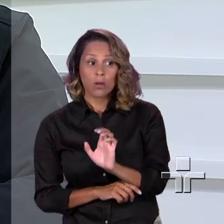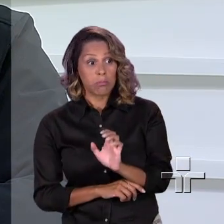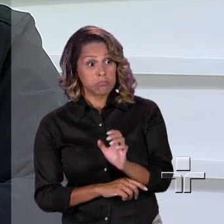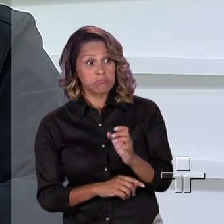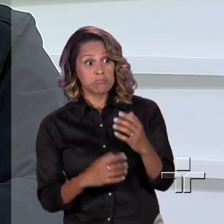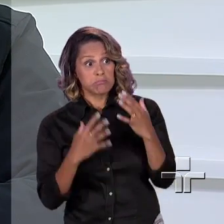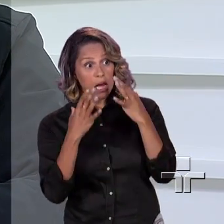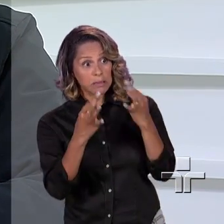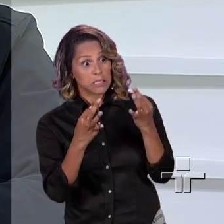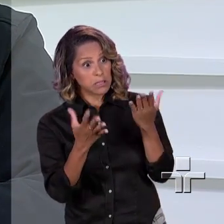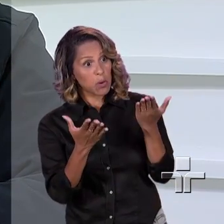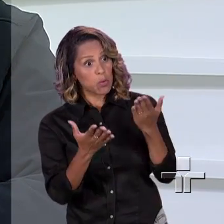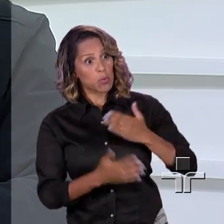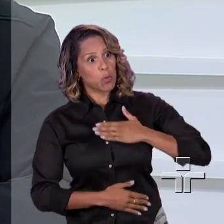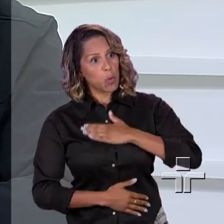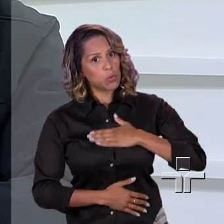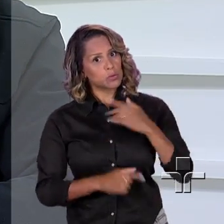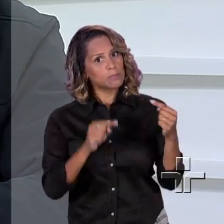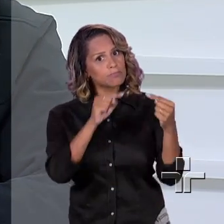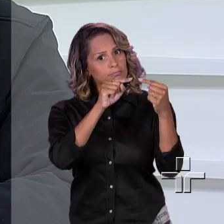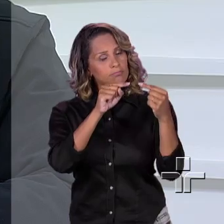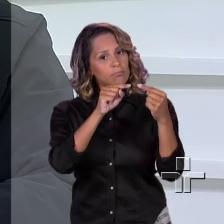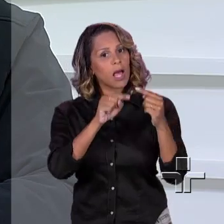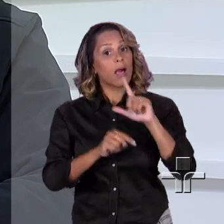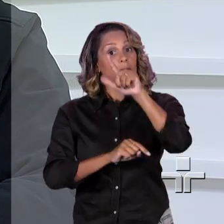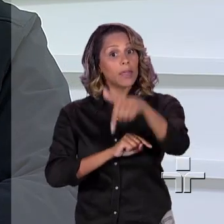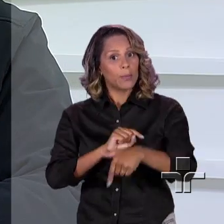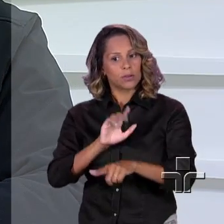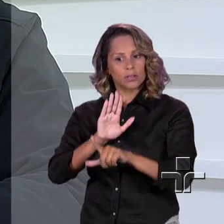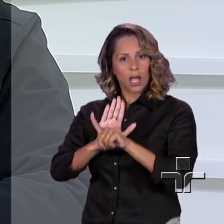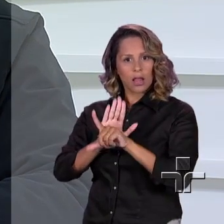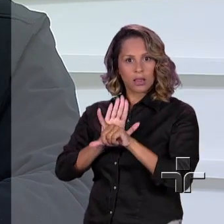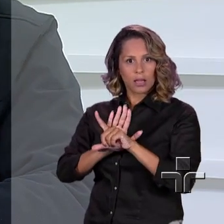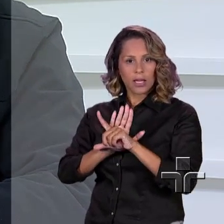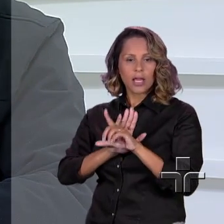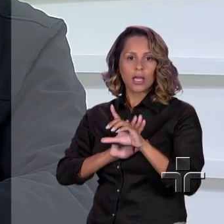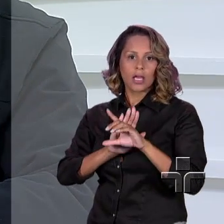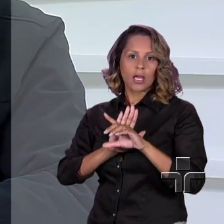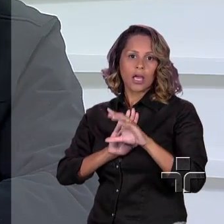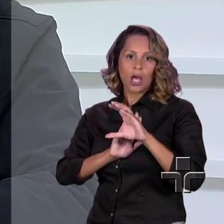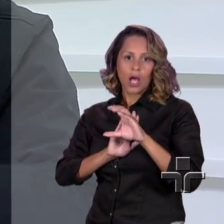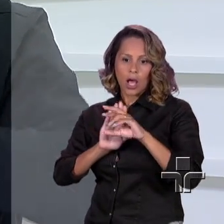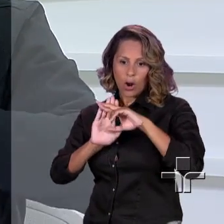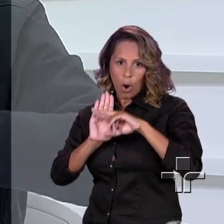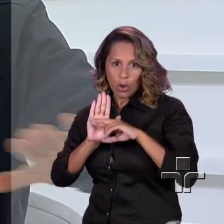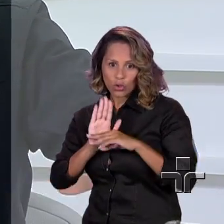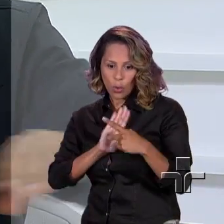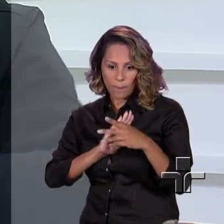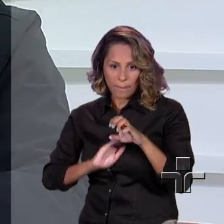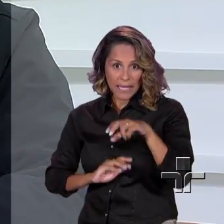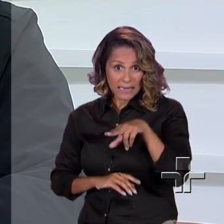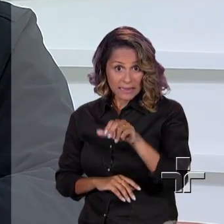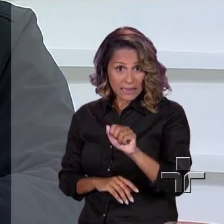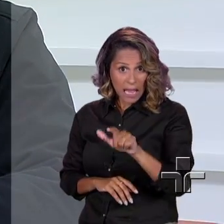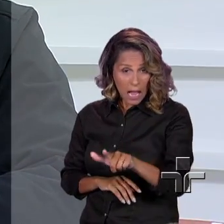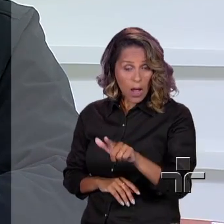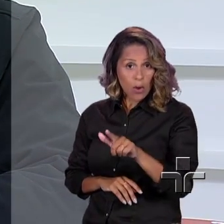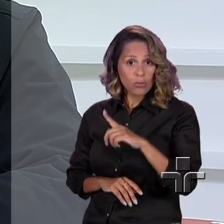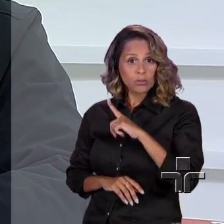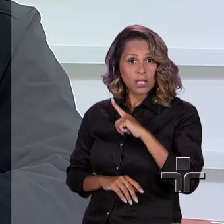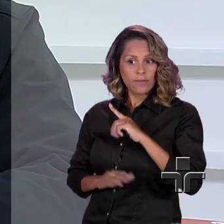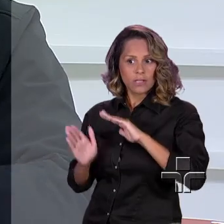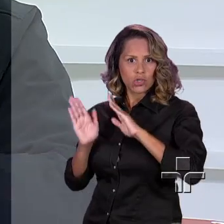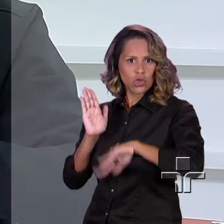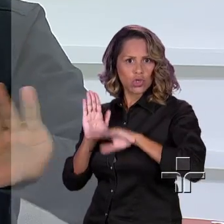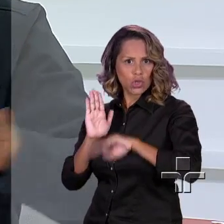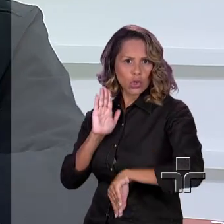aberta a essa questão parece que no Código Penal de 22, lá, alguns anos depois, eles suprimiram a questão